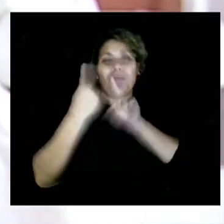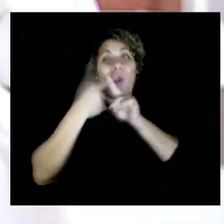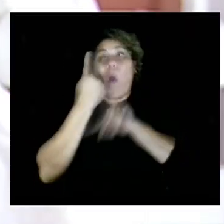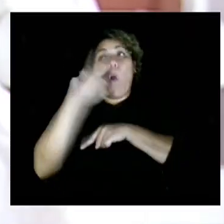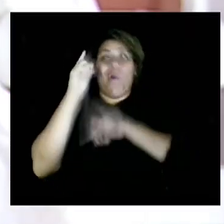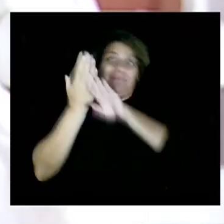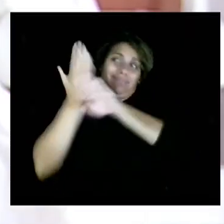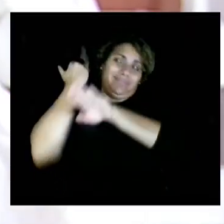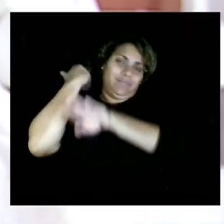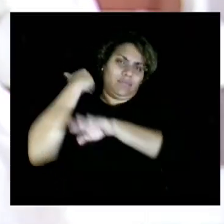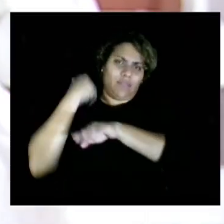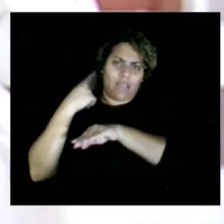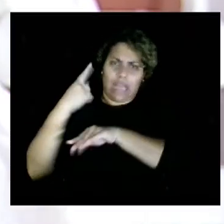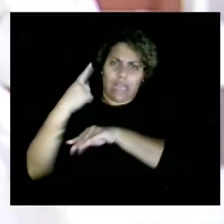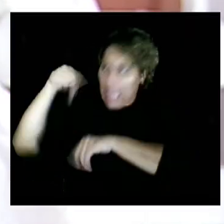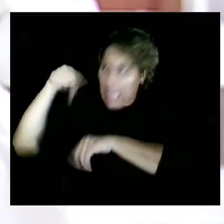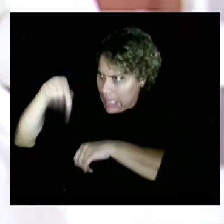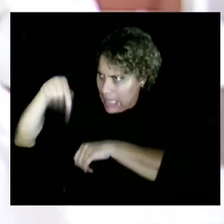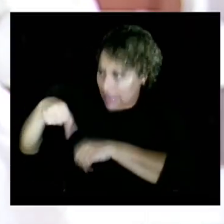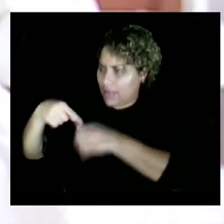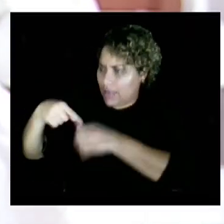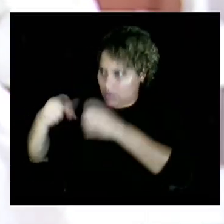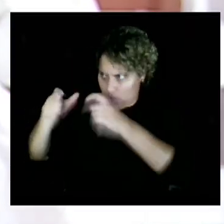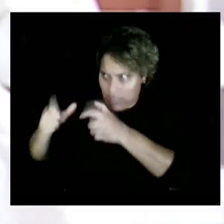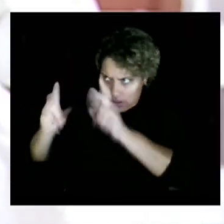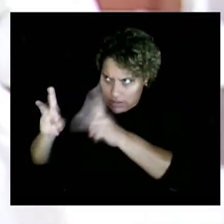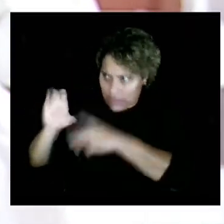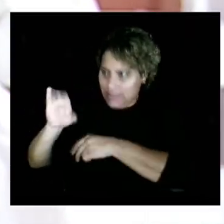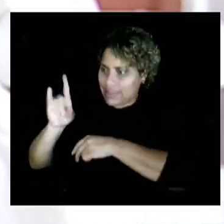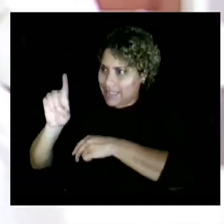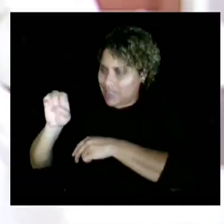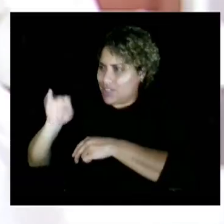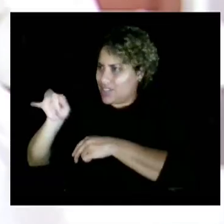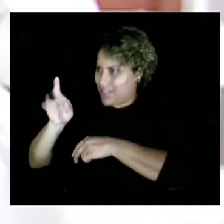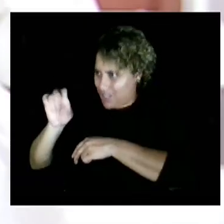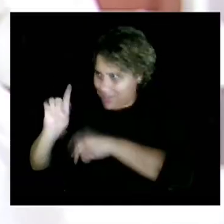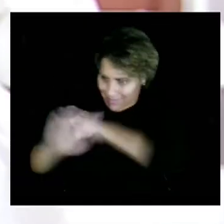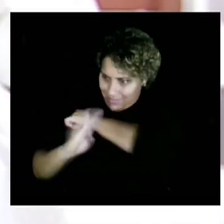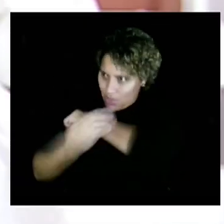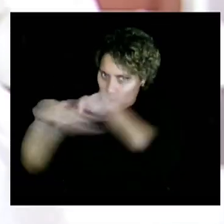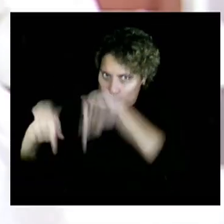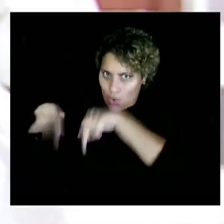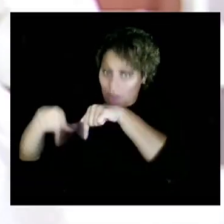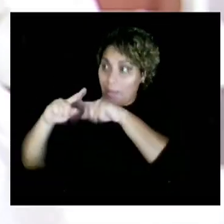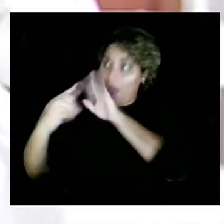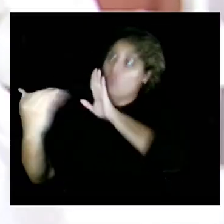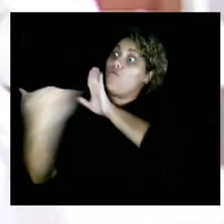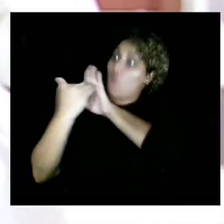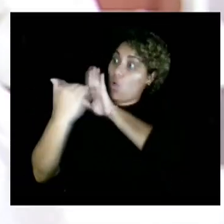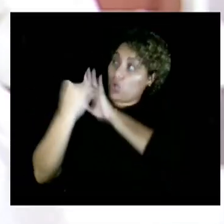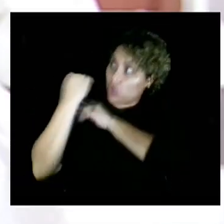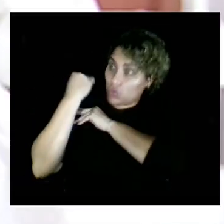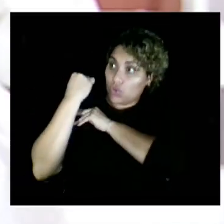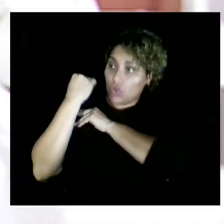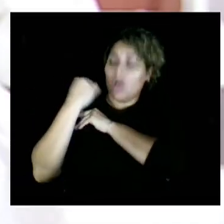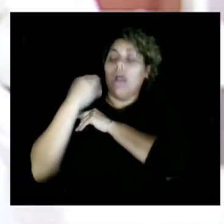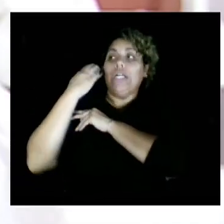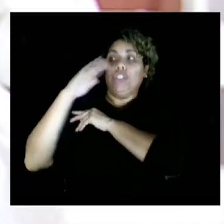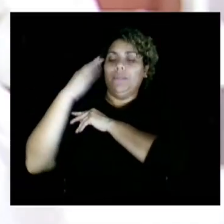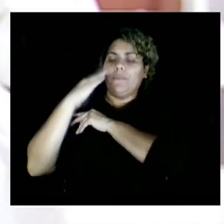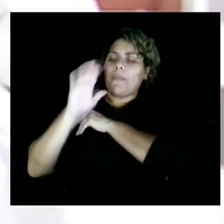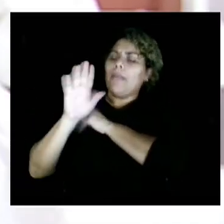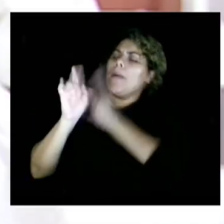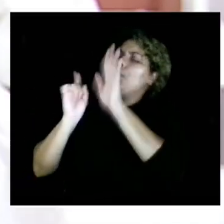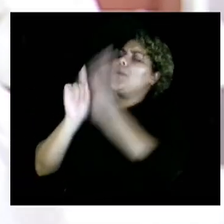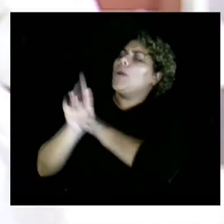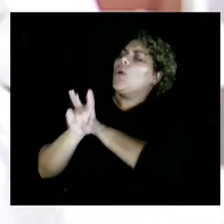de Jardim mesmo ou não? Era aqui. Sim. Era aqui mesmo, só que era lá no fundo. Ah, tá. E quando foi, então, que você... Isso